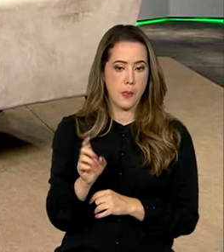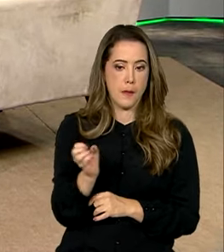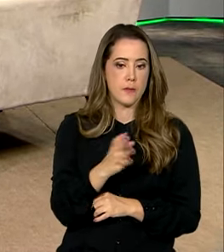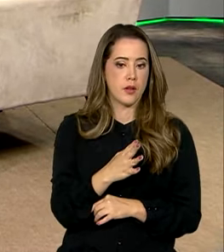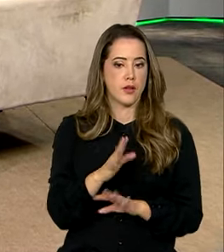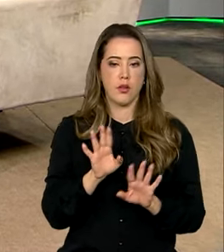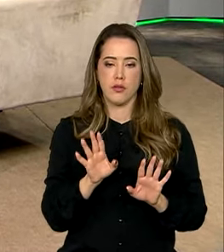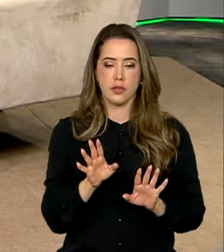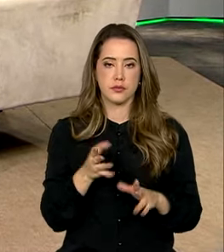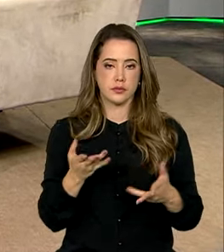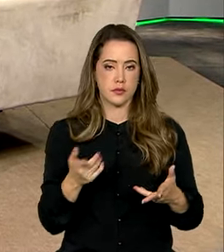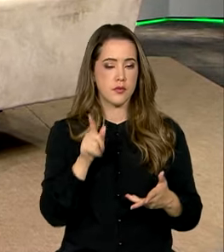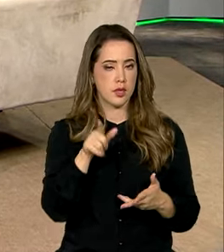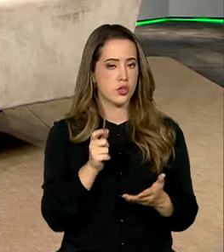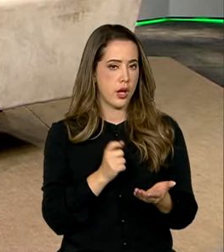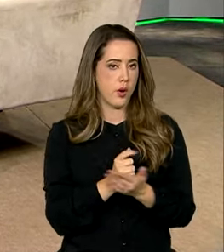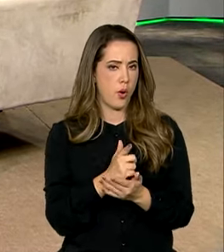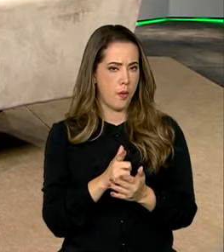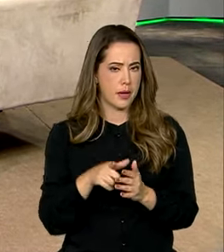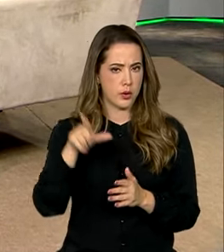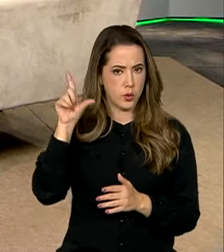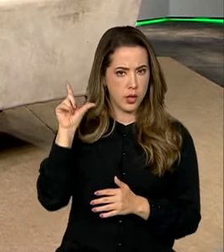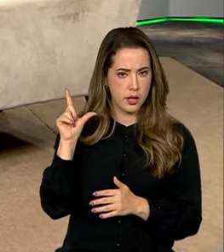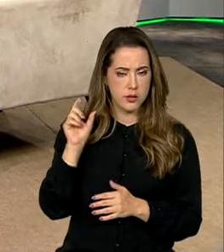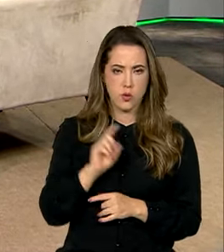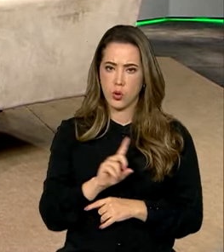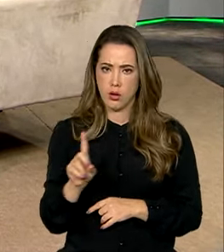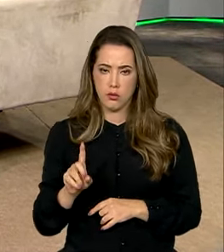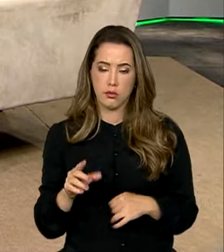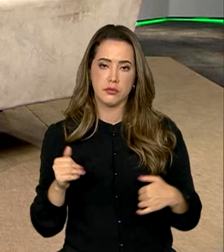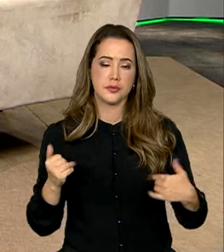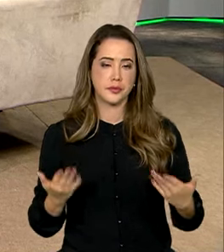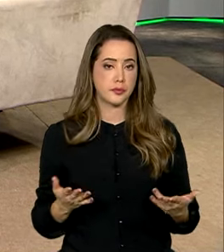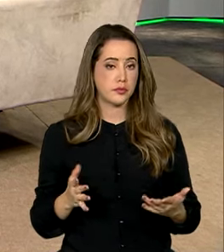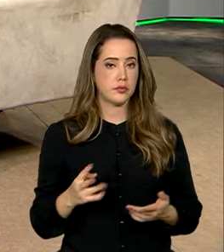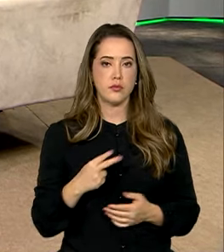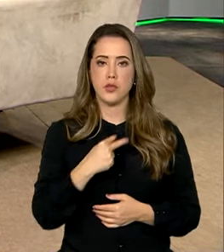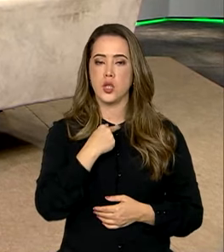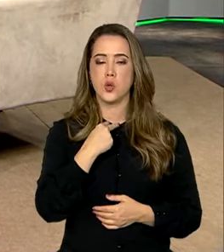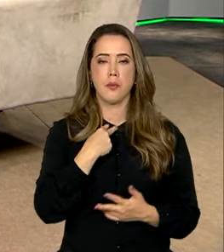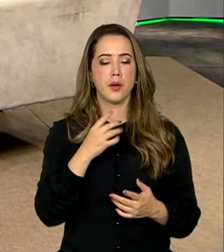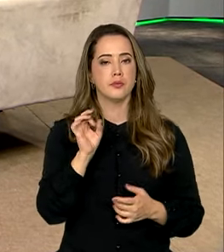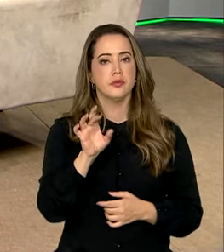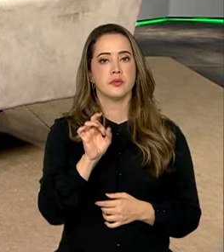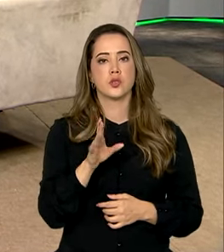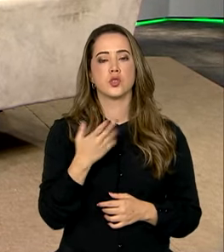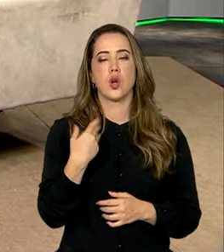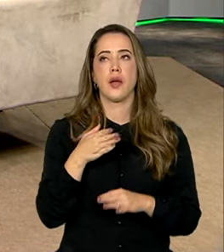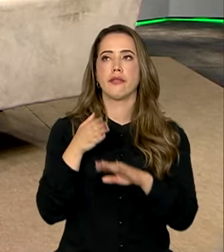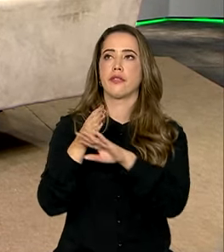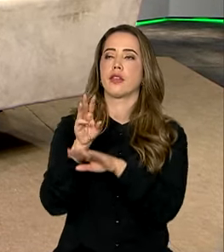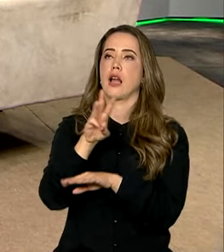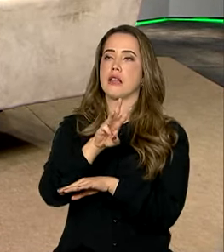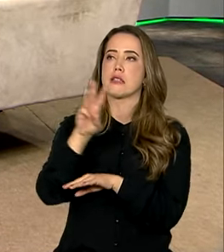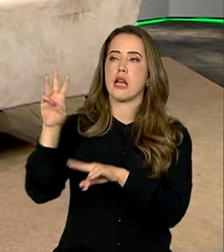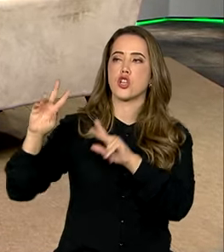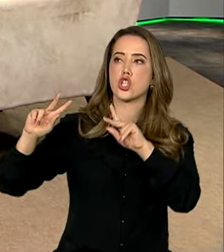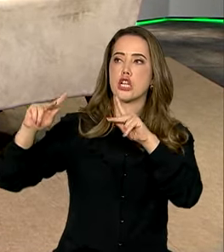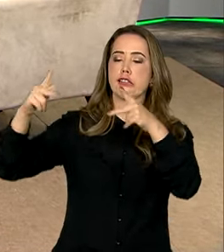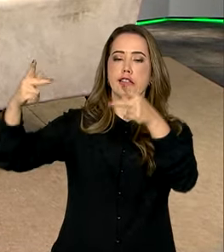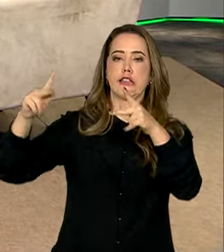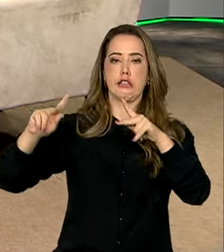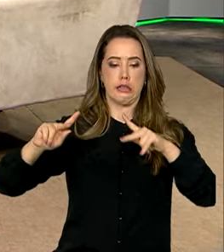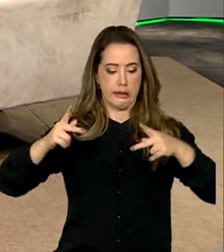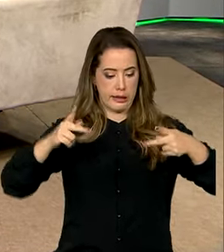ou ela já tenha adquirido produtos, já tenha comprado. Não se deixar direcionar para sites, que normalmente são